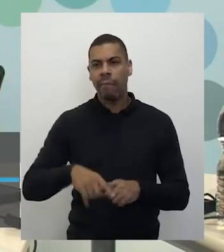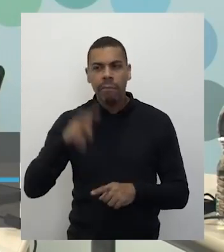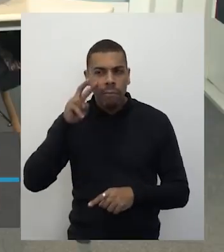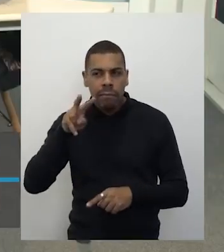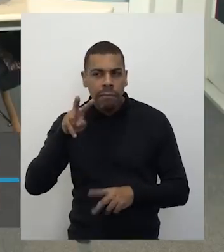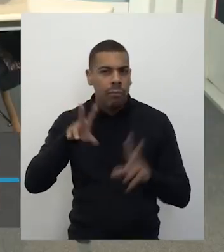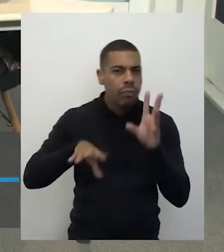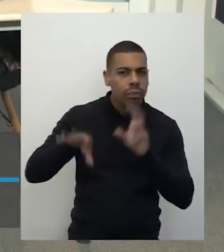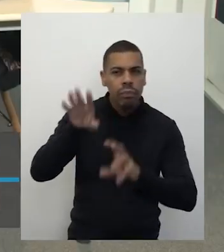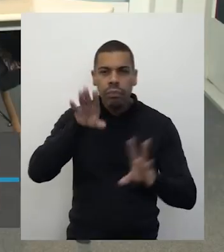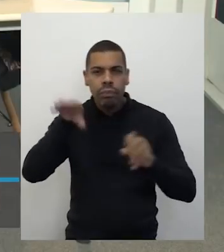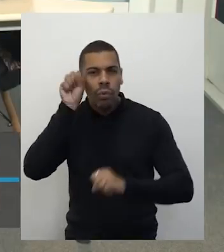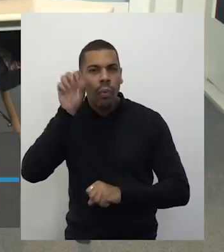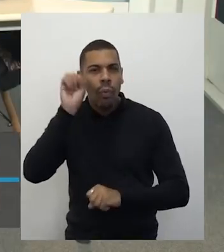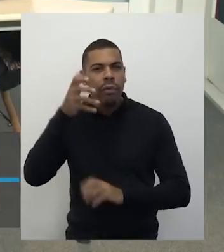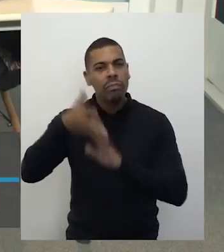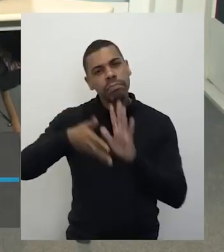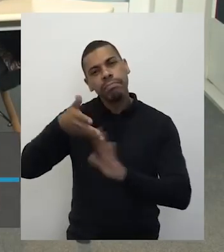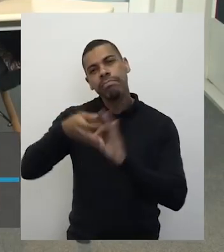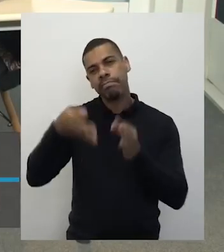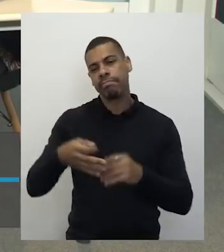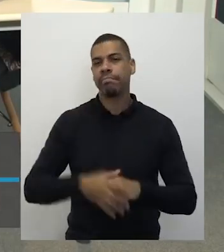E uma dica, então, né?